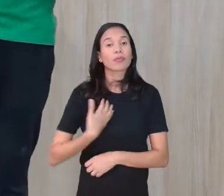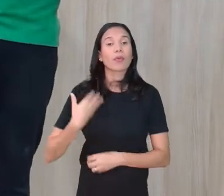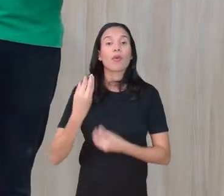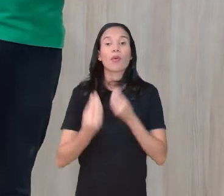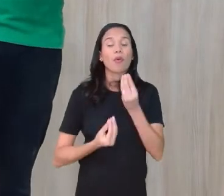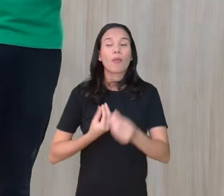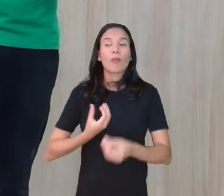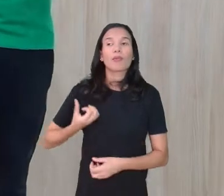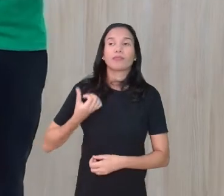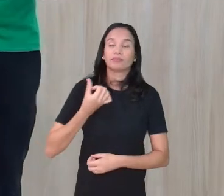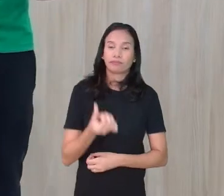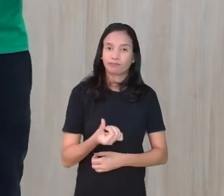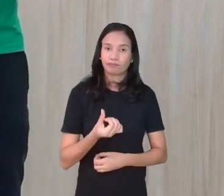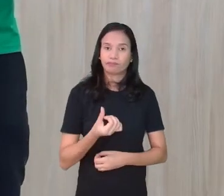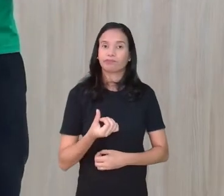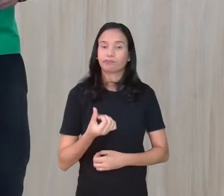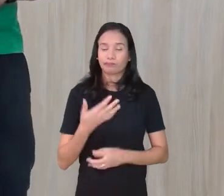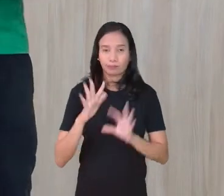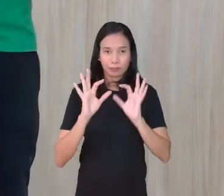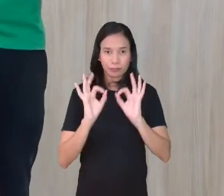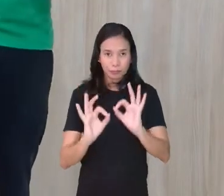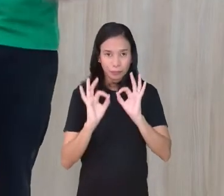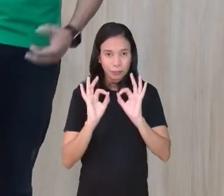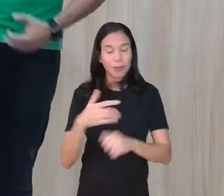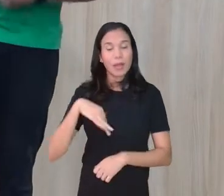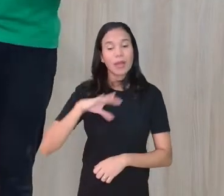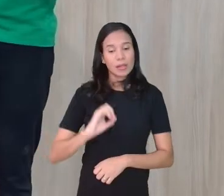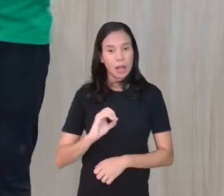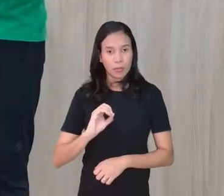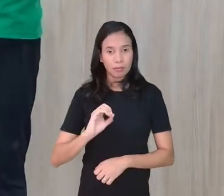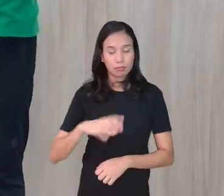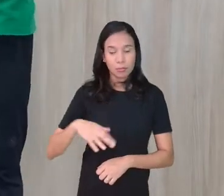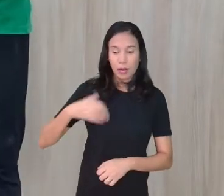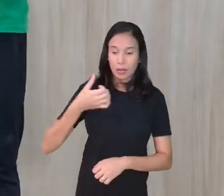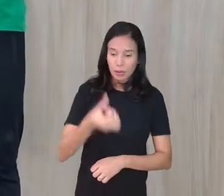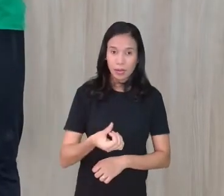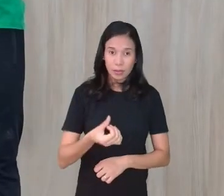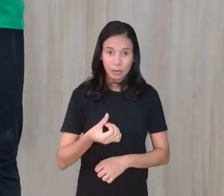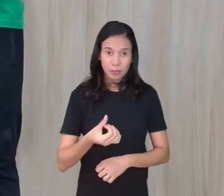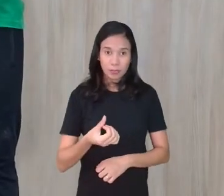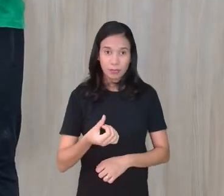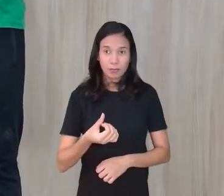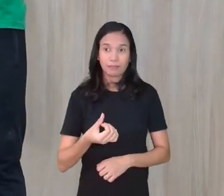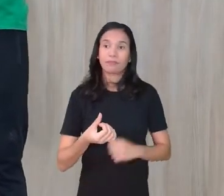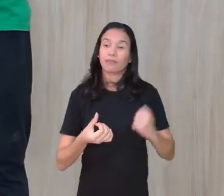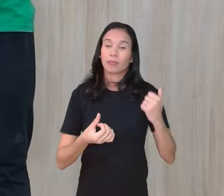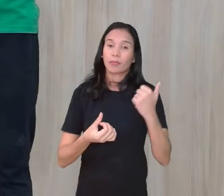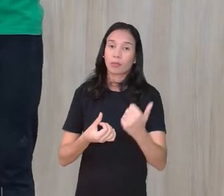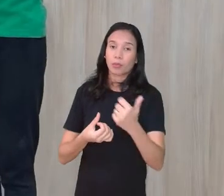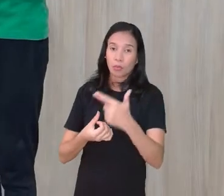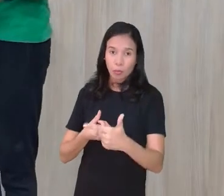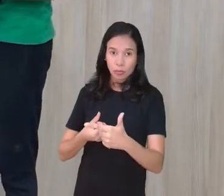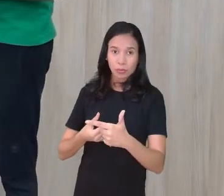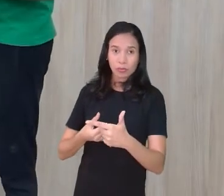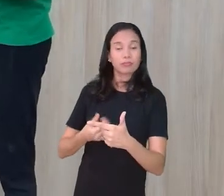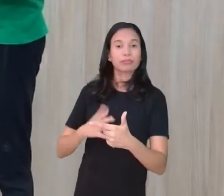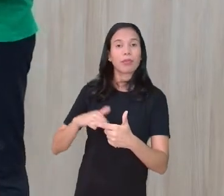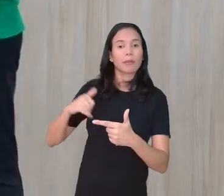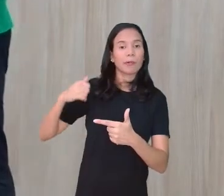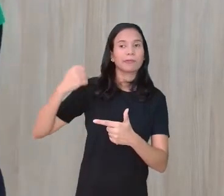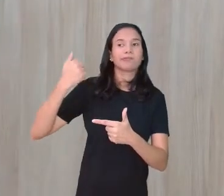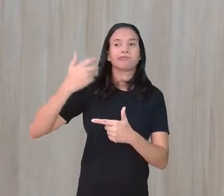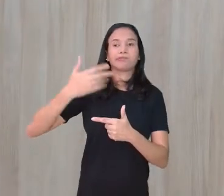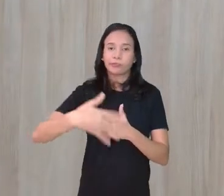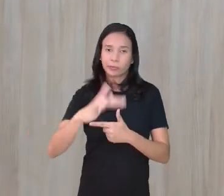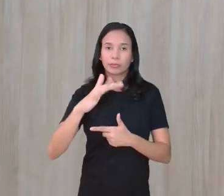de 6 em 6, certo? Então eu tenho 0, eu tenho 6, 6 mais 6 é igual a 12, tá? Eu